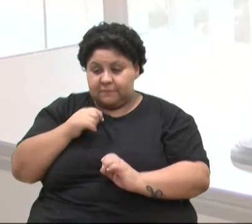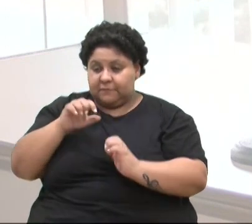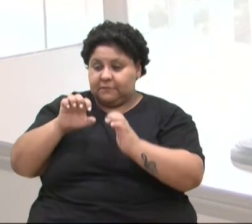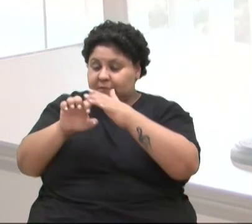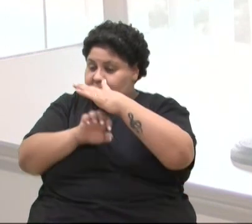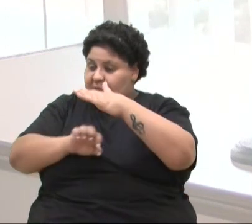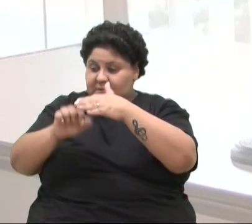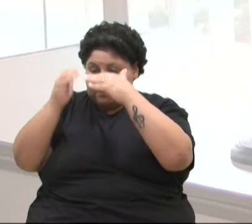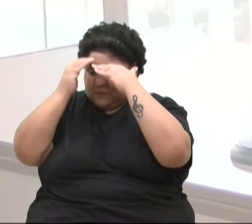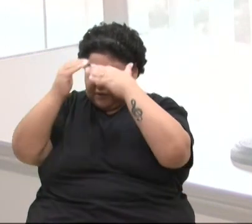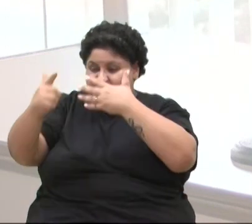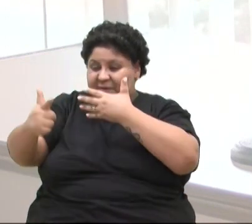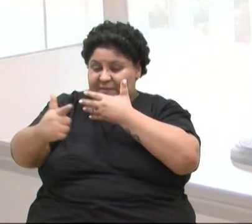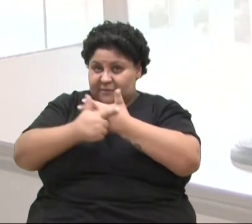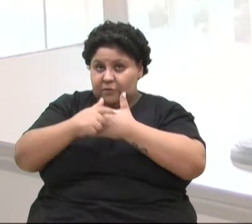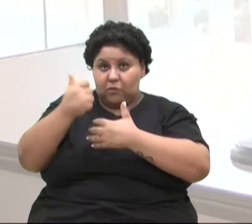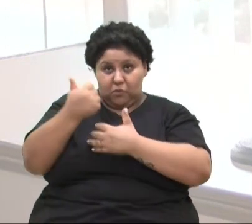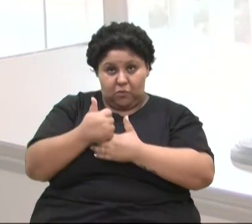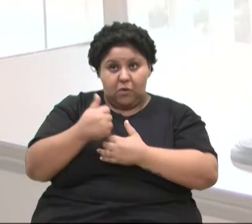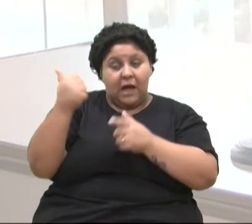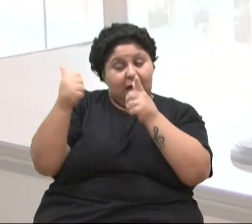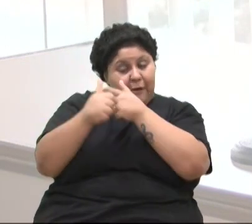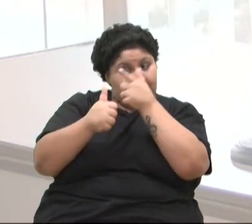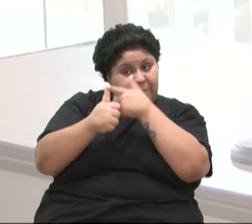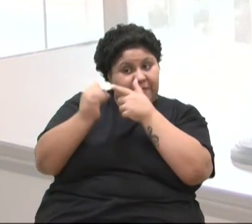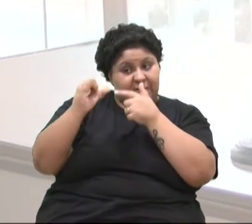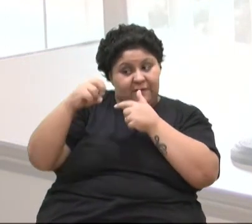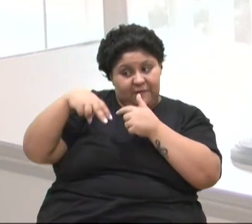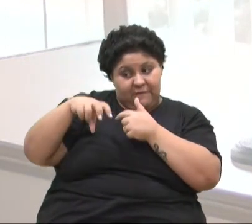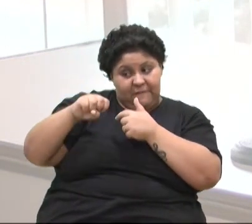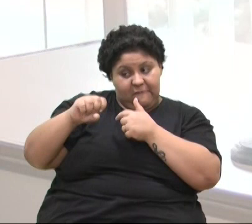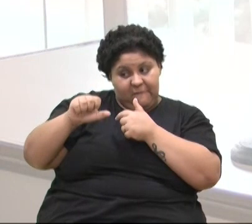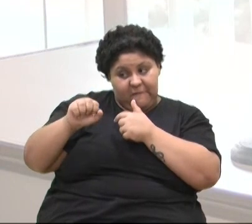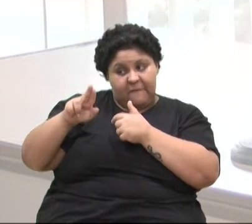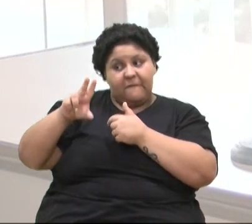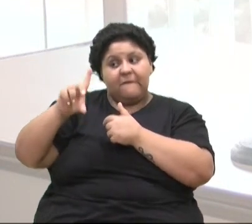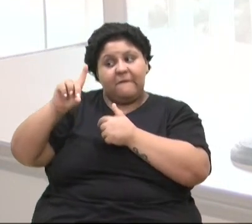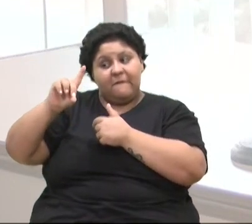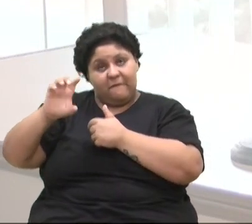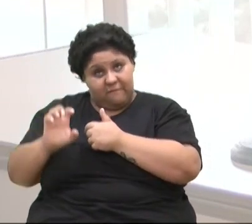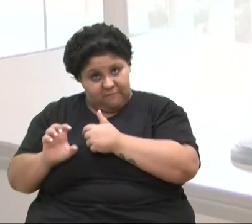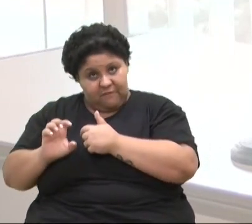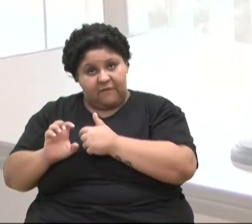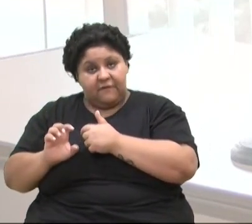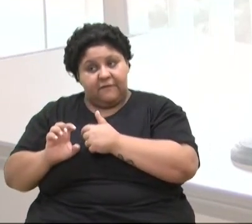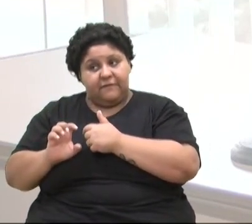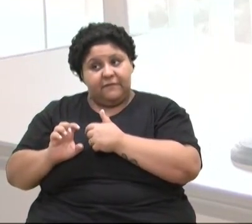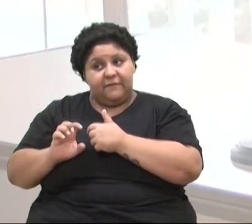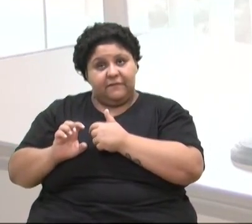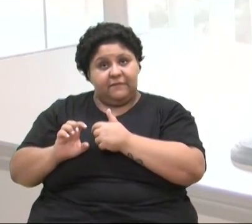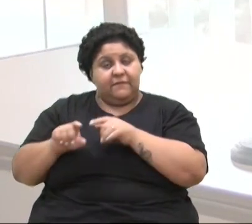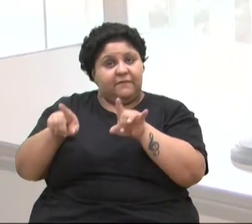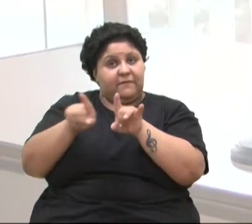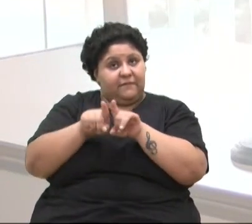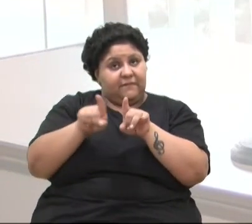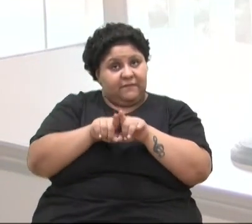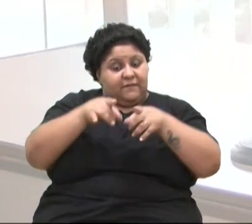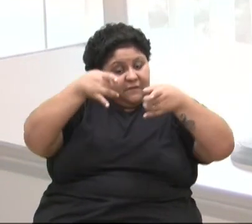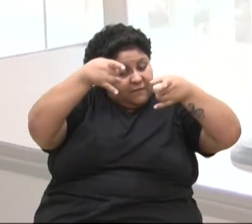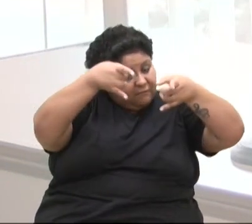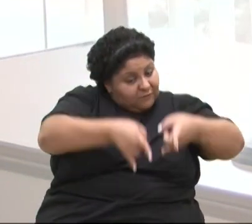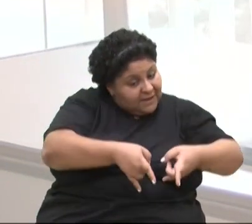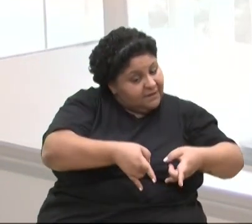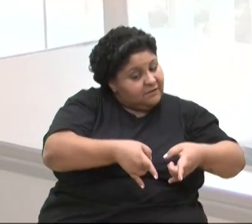cumprem o seu papel. Uma delas é o InSaúde, que não cumpre e recai em cima de vocês. E a questão dos leitos